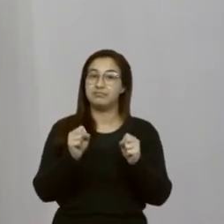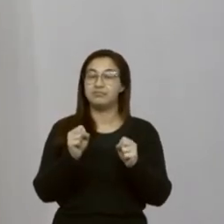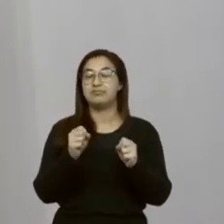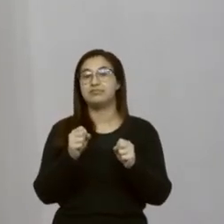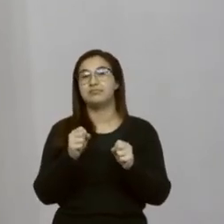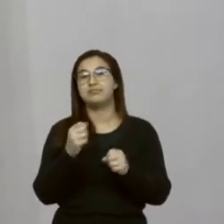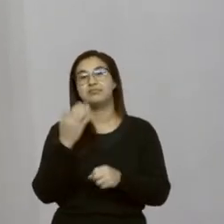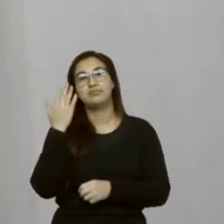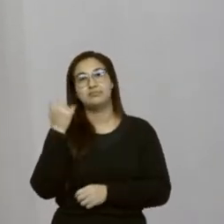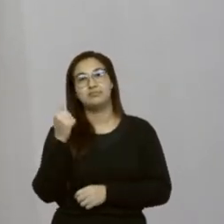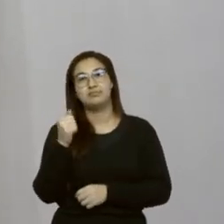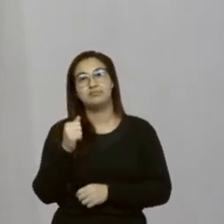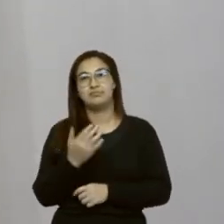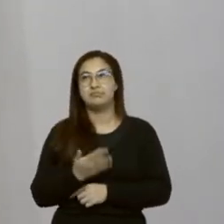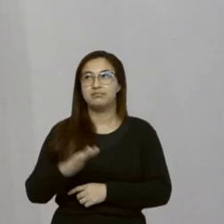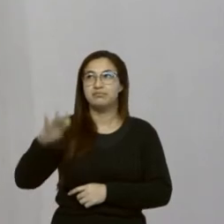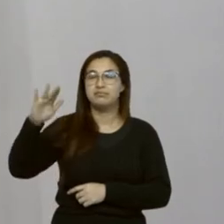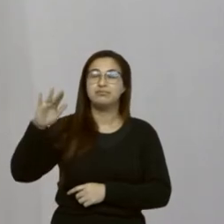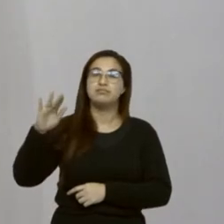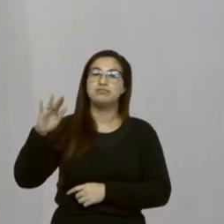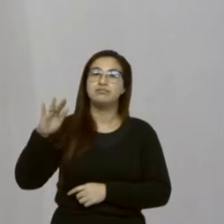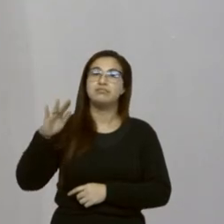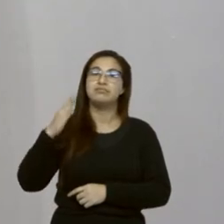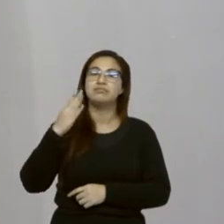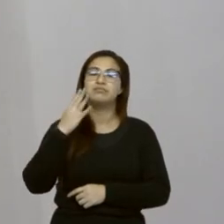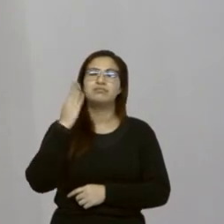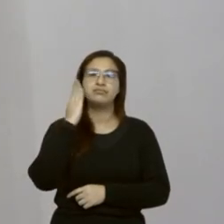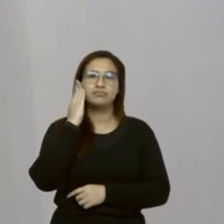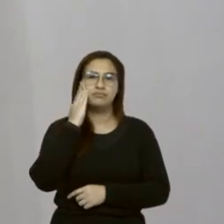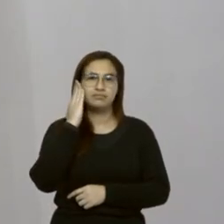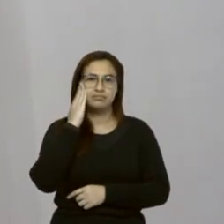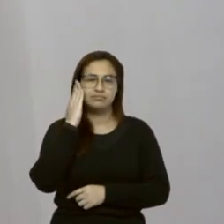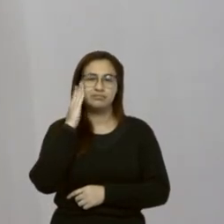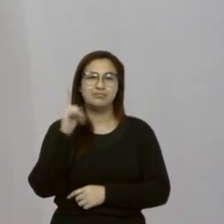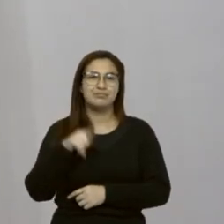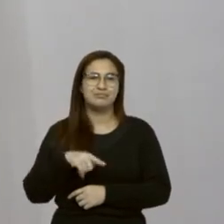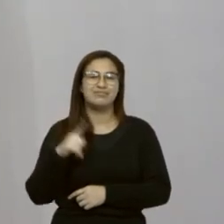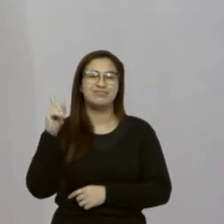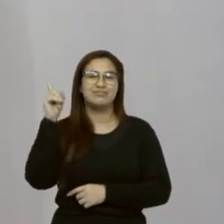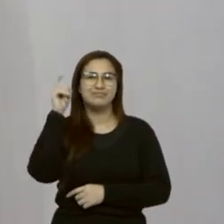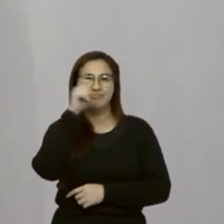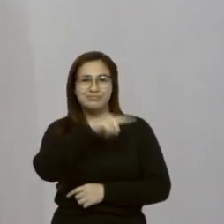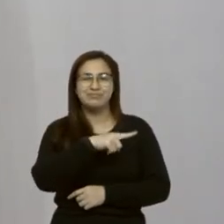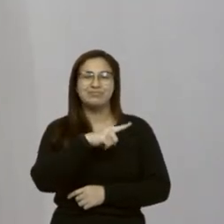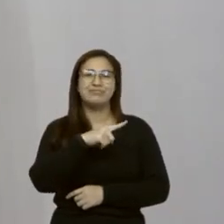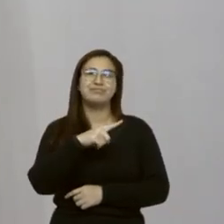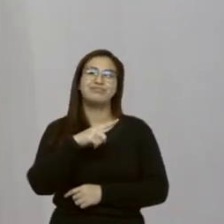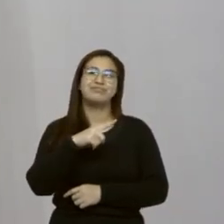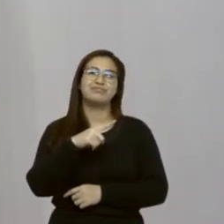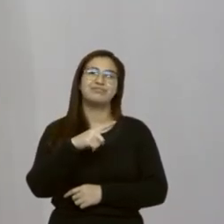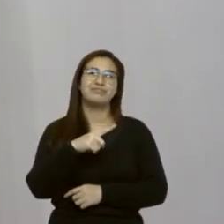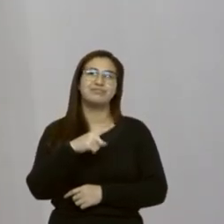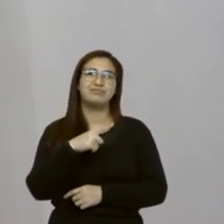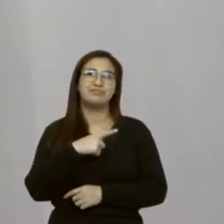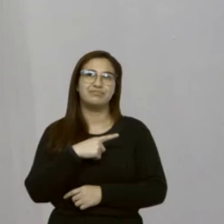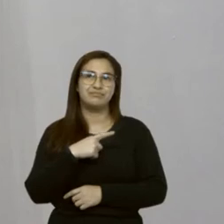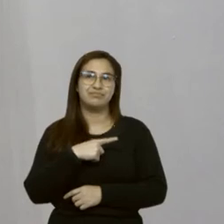Alto Vale e sabe da dificuldade que nós temos na